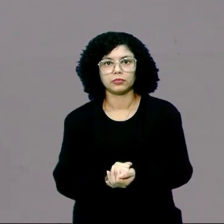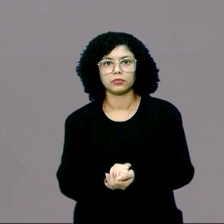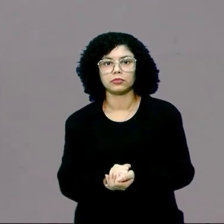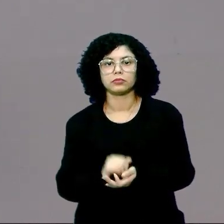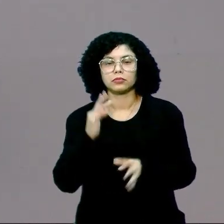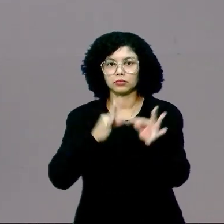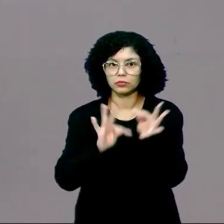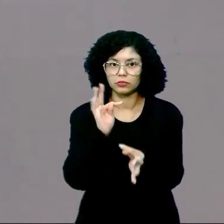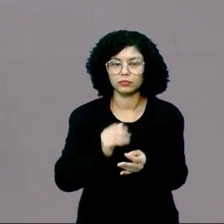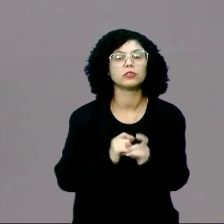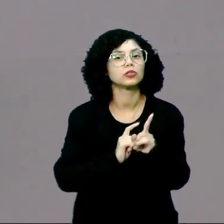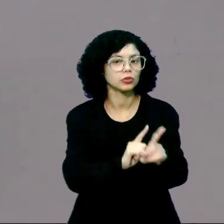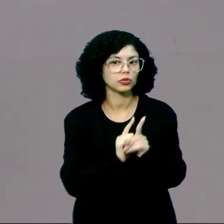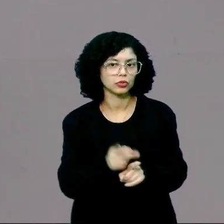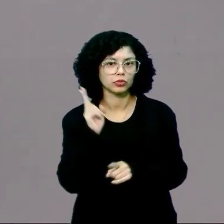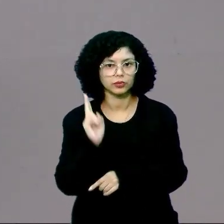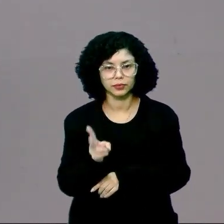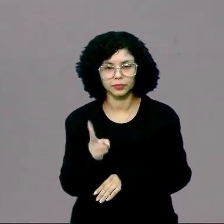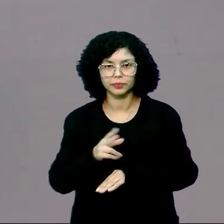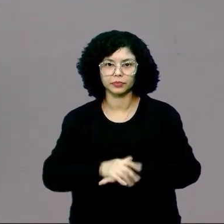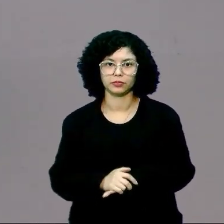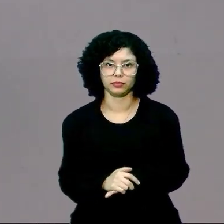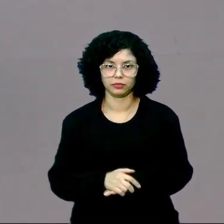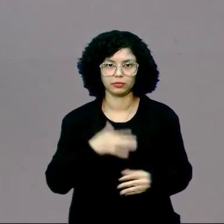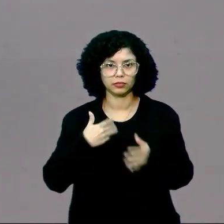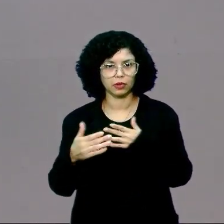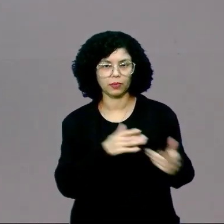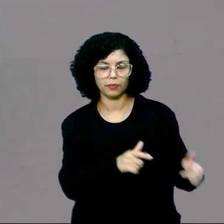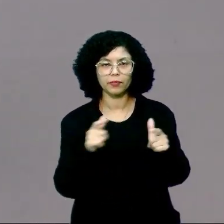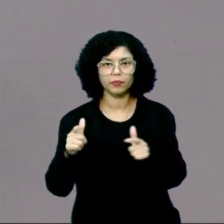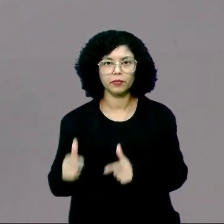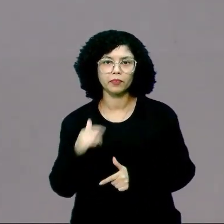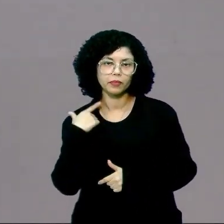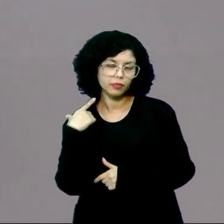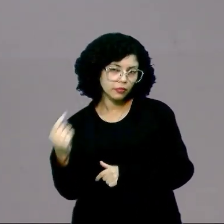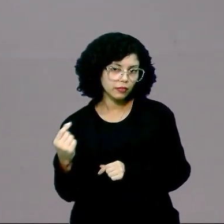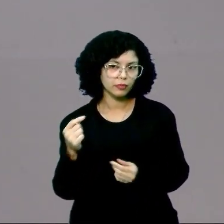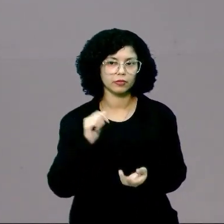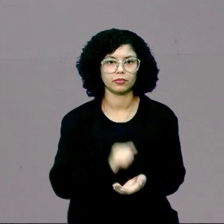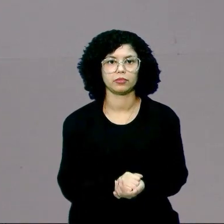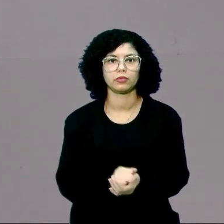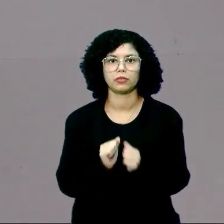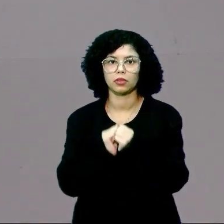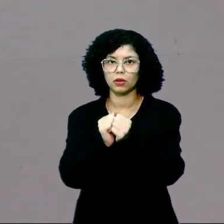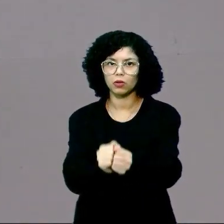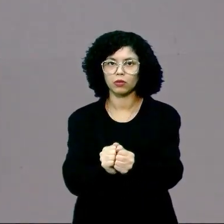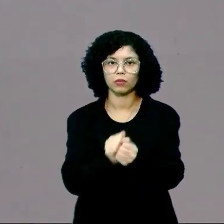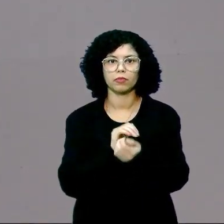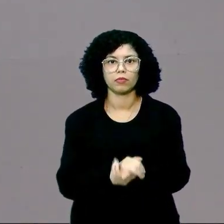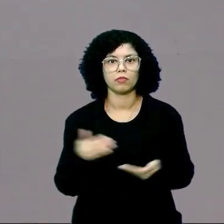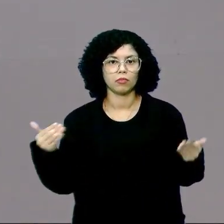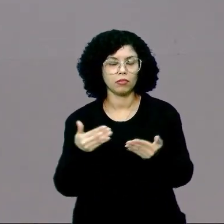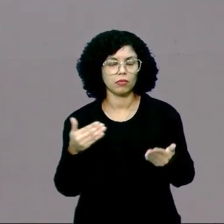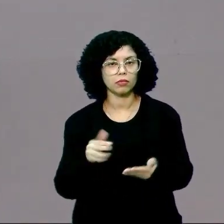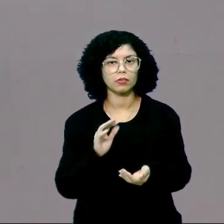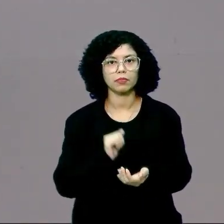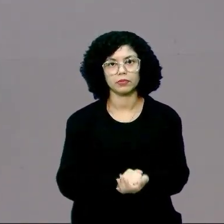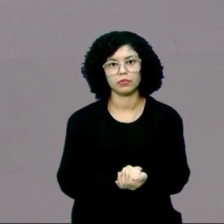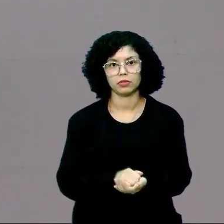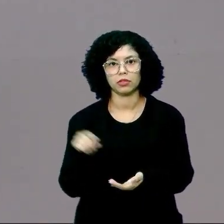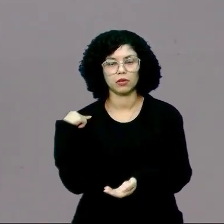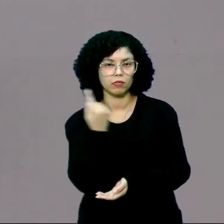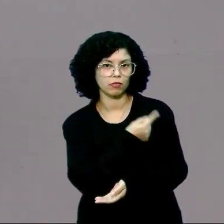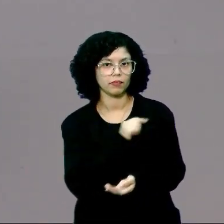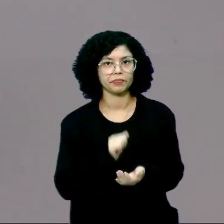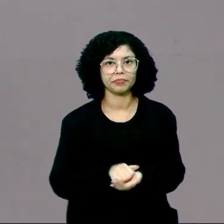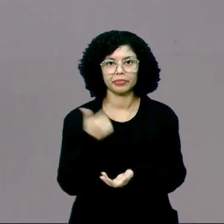meio tecnológico que nos acompanha diariamente, né? Em qualquer local que você vá, ele está lá com você. Hoje em dia, a